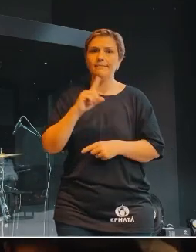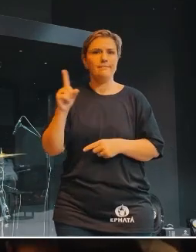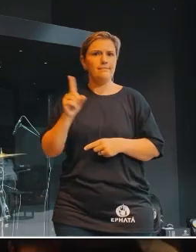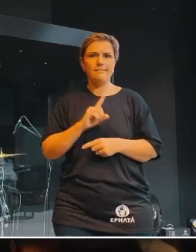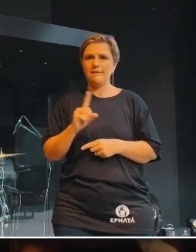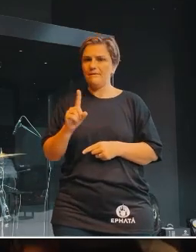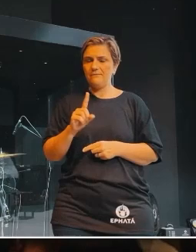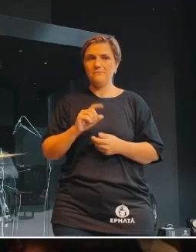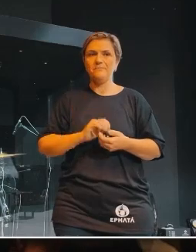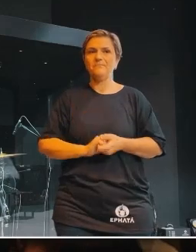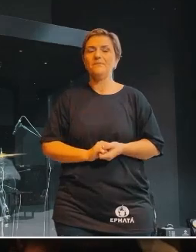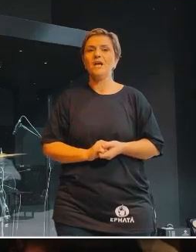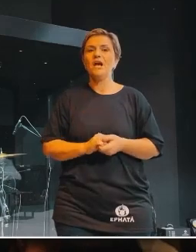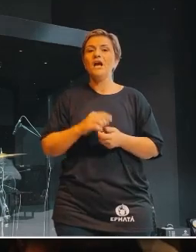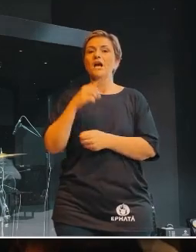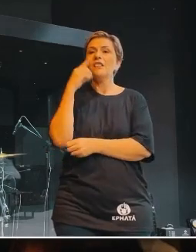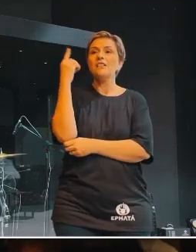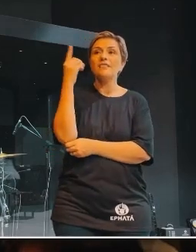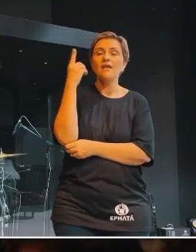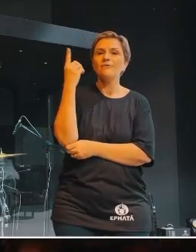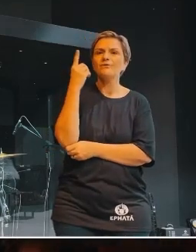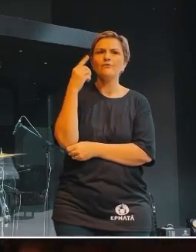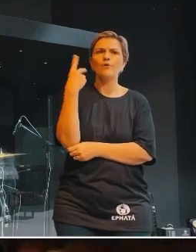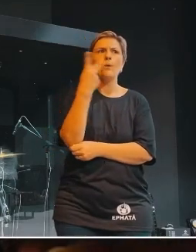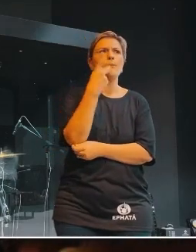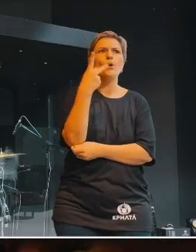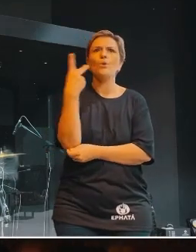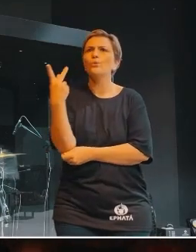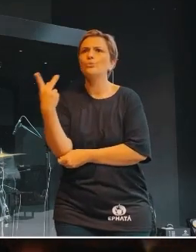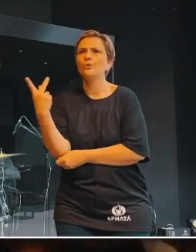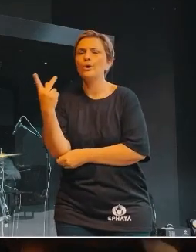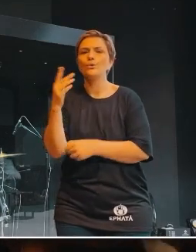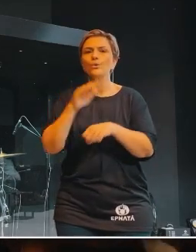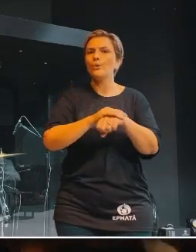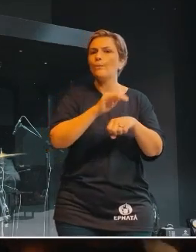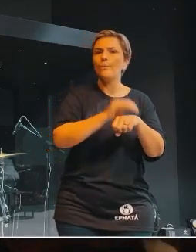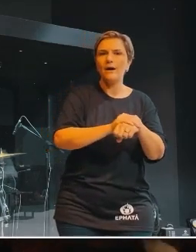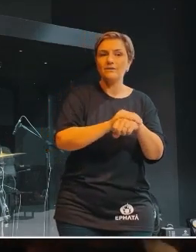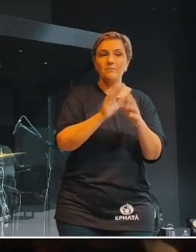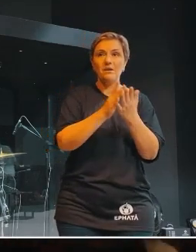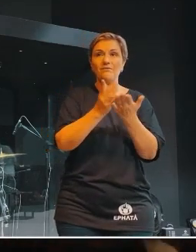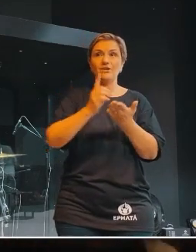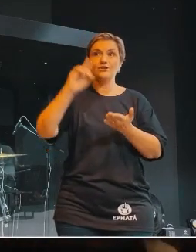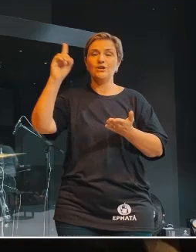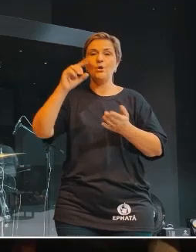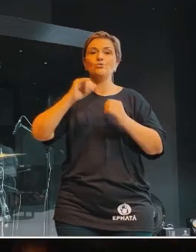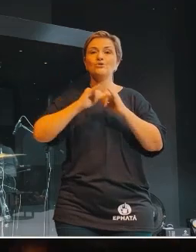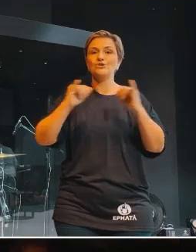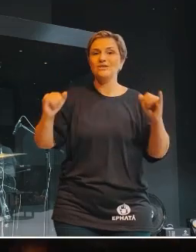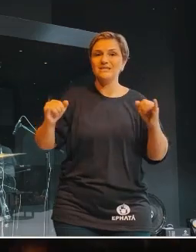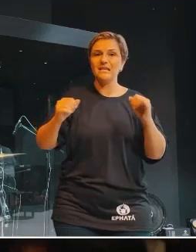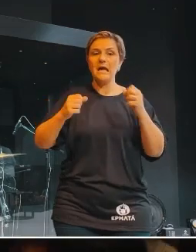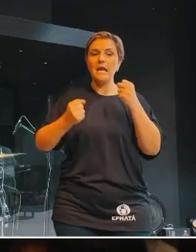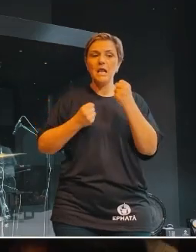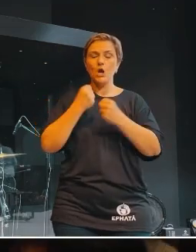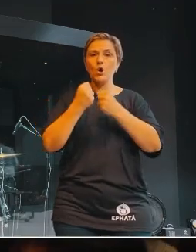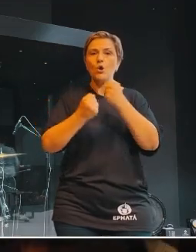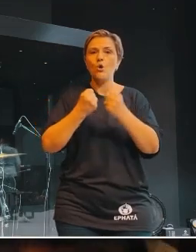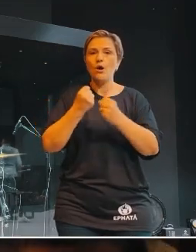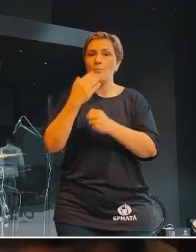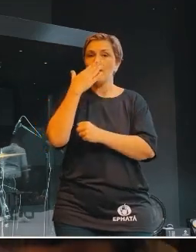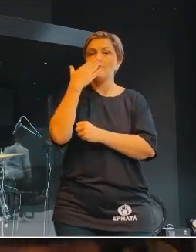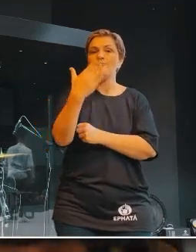ficou reclamando, Davi não ficou procurando culpados. Diz a palavra que ele correu para